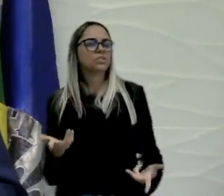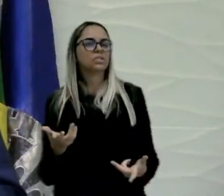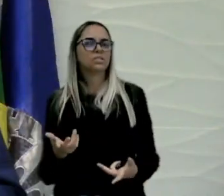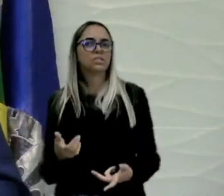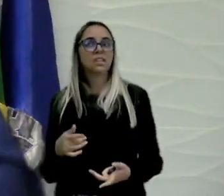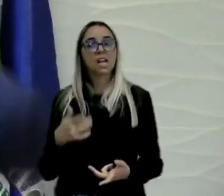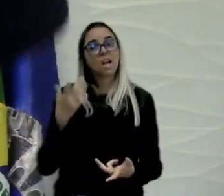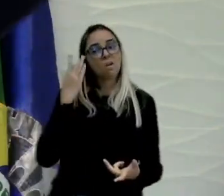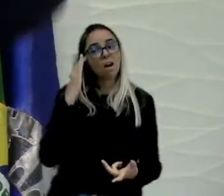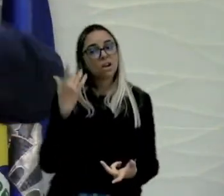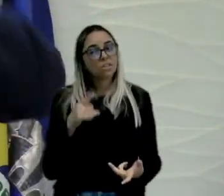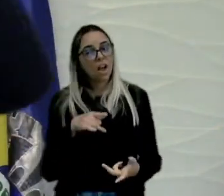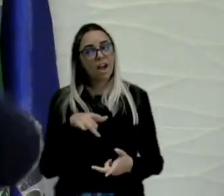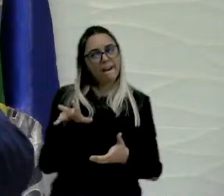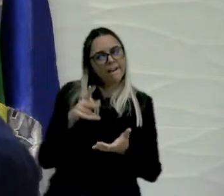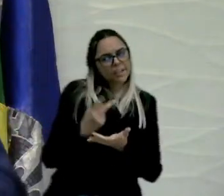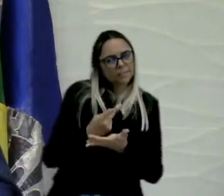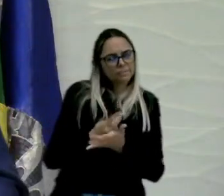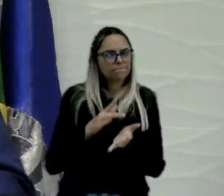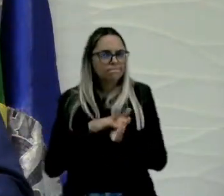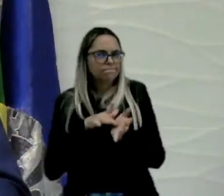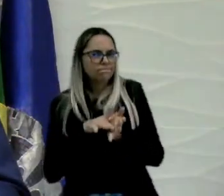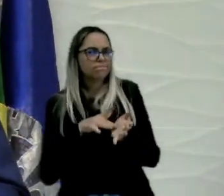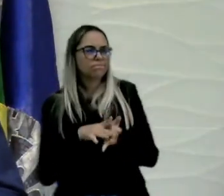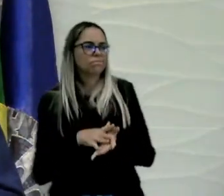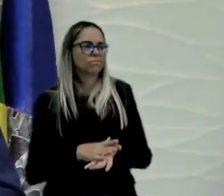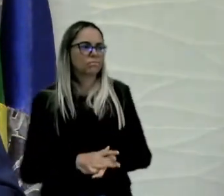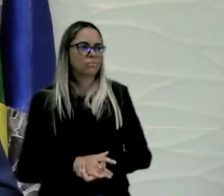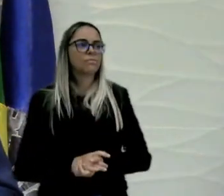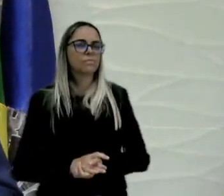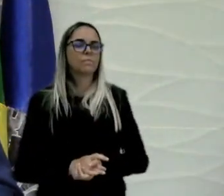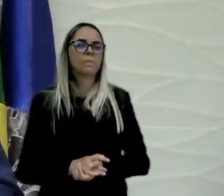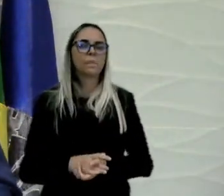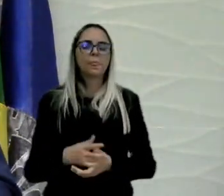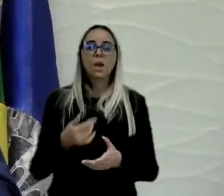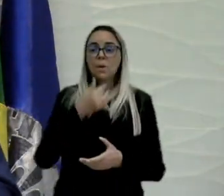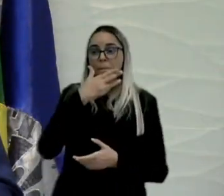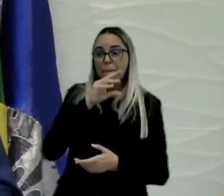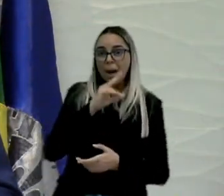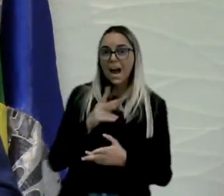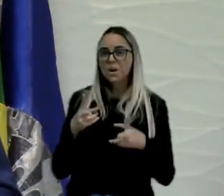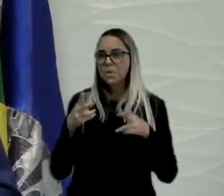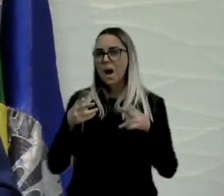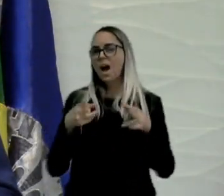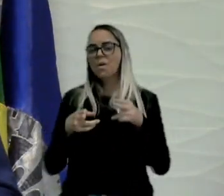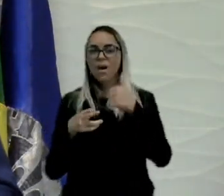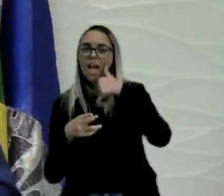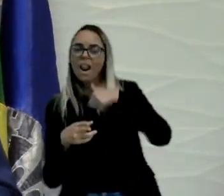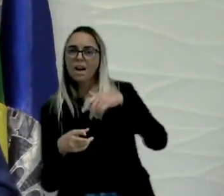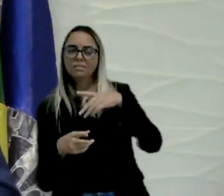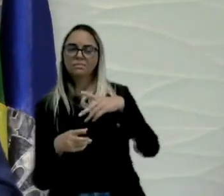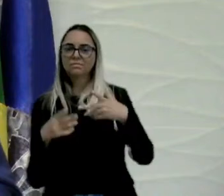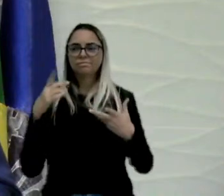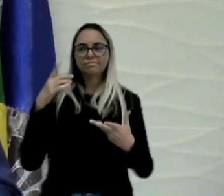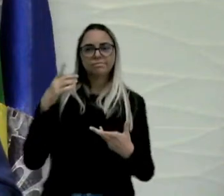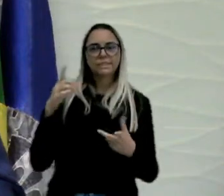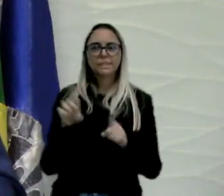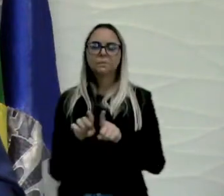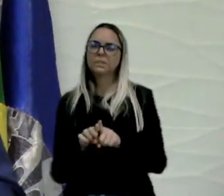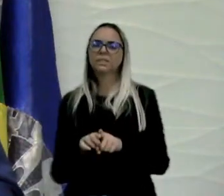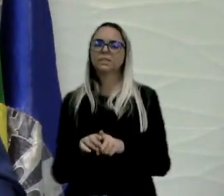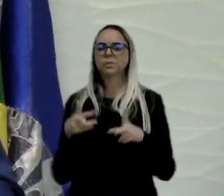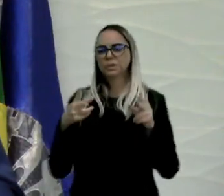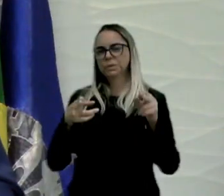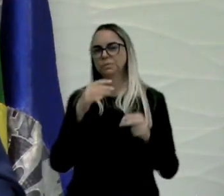Estopa e ela e o pai são Faria do mesmo saco é uma dupla que ninguém sabe